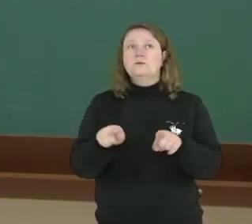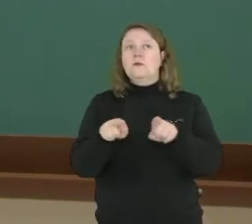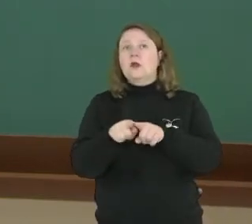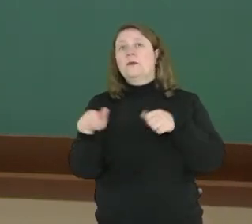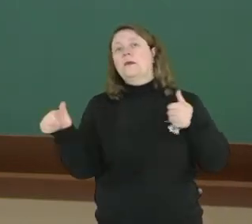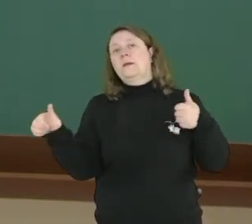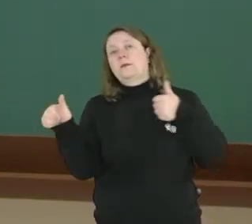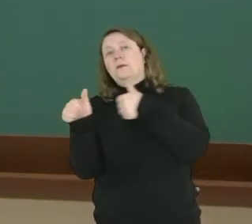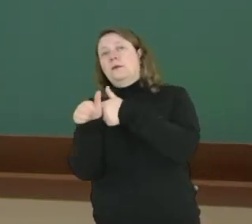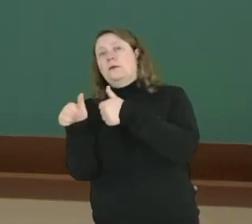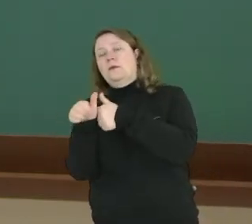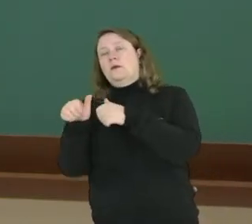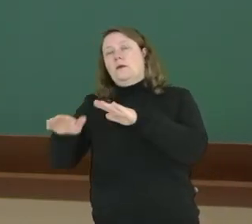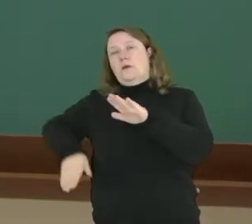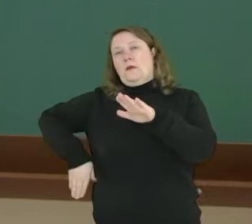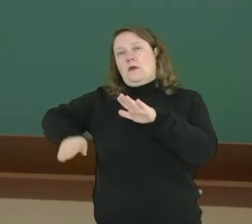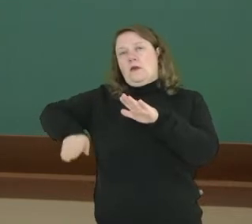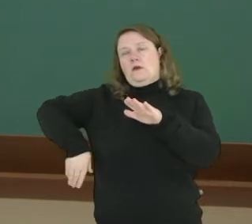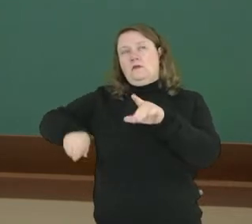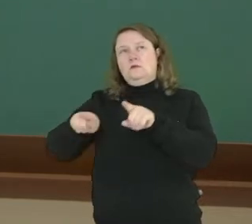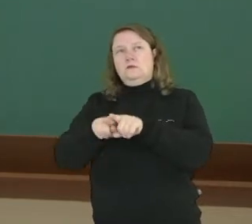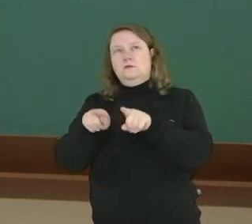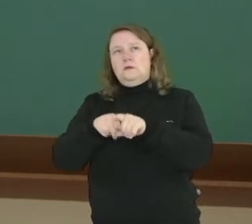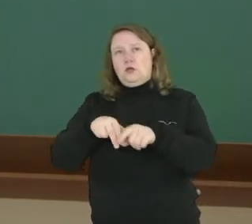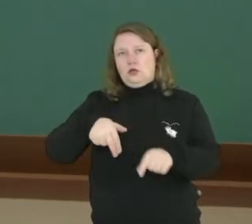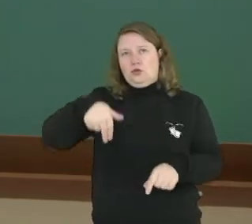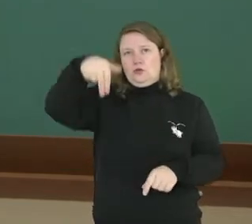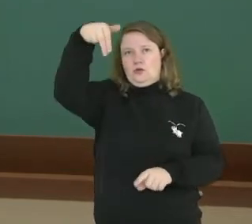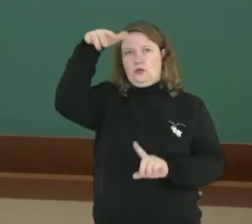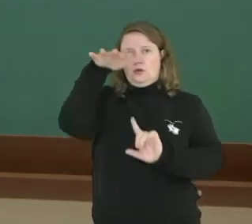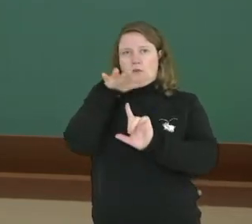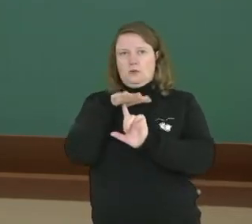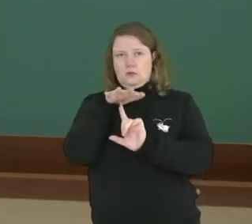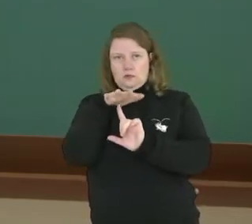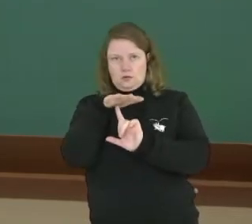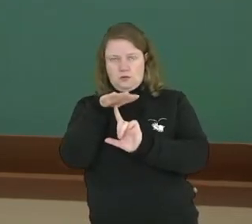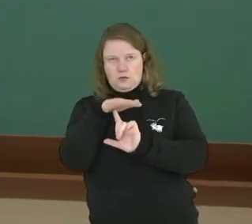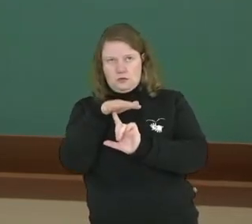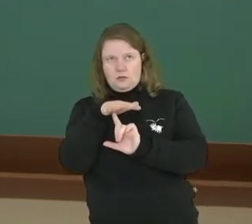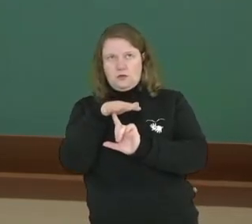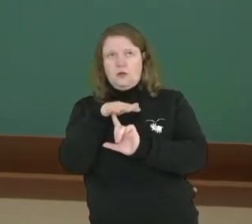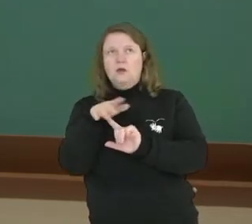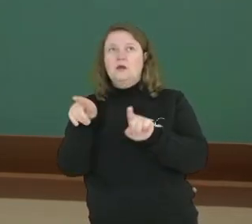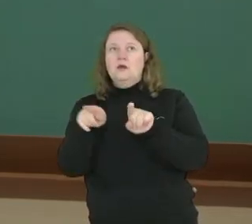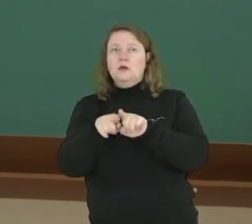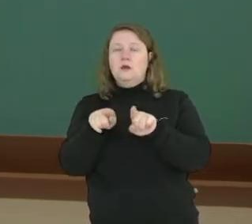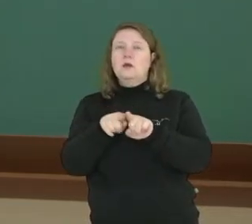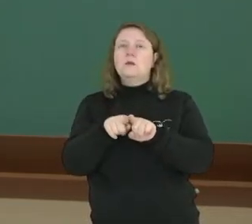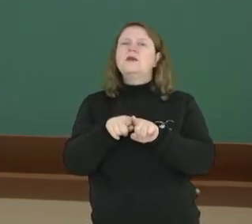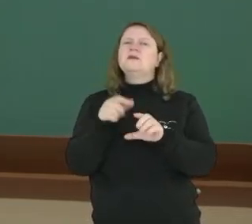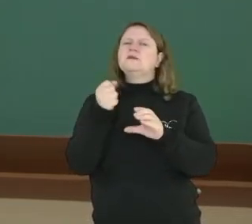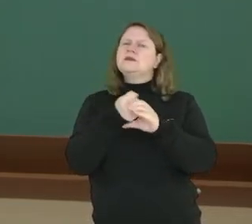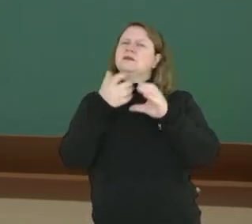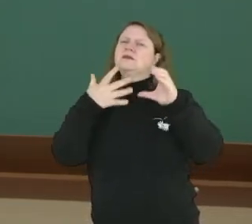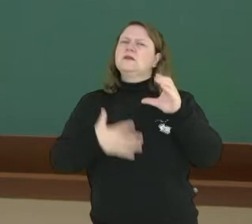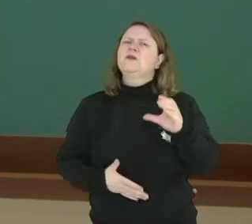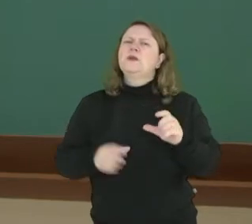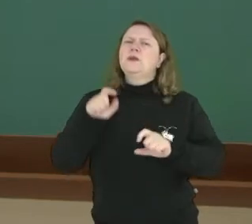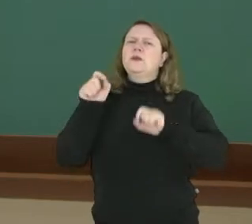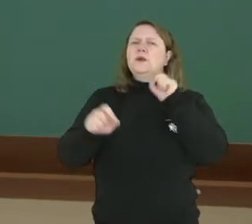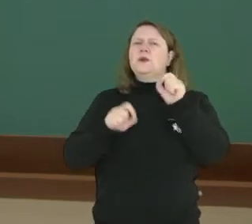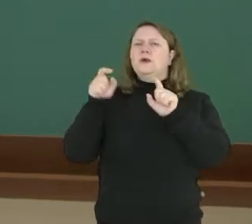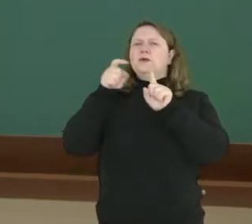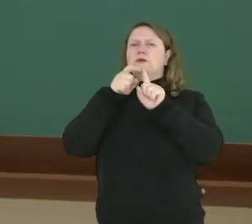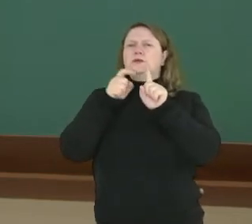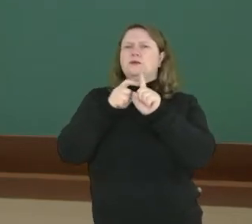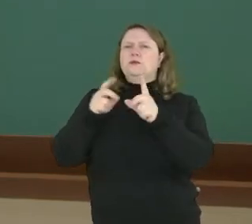também norte do Paraná e oeste aqui da região, a gente vai ter essa característica. Qual era a vegetação